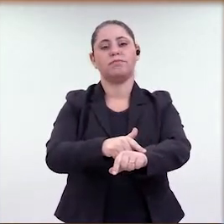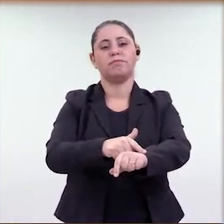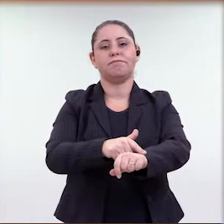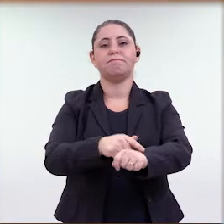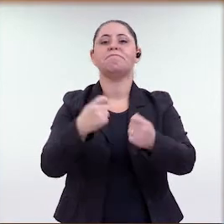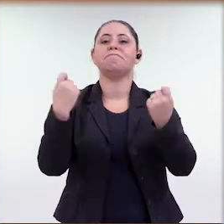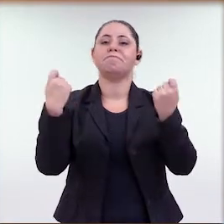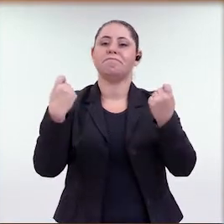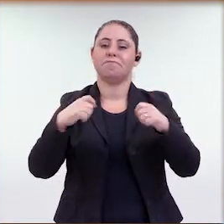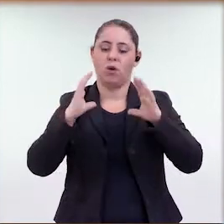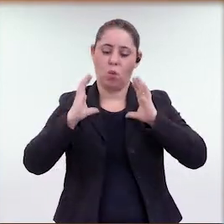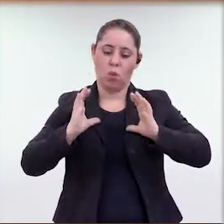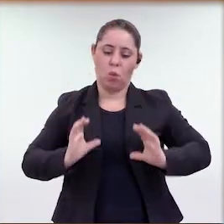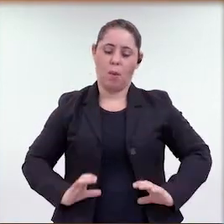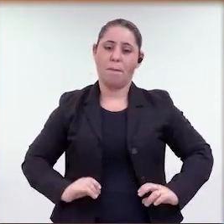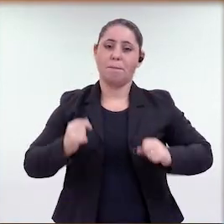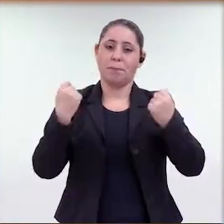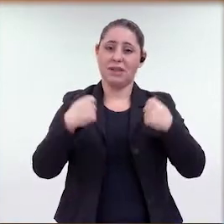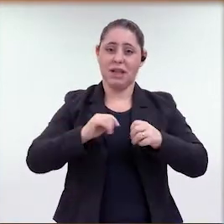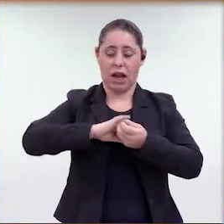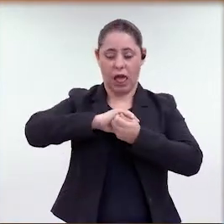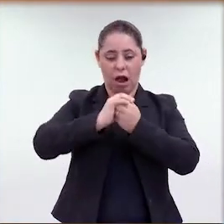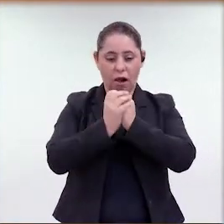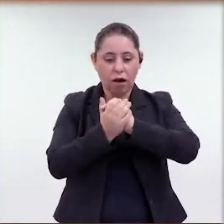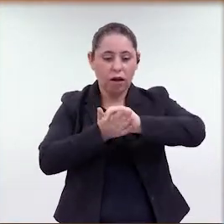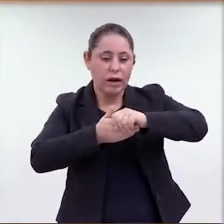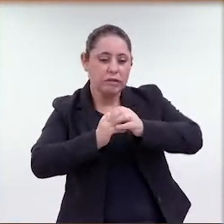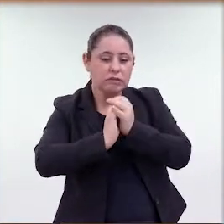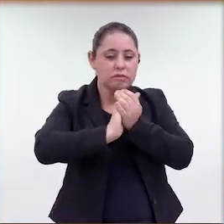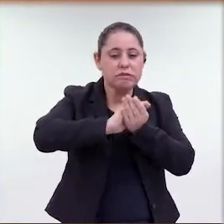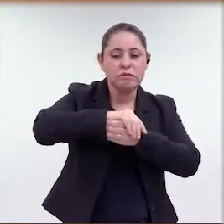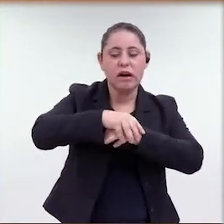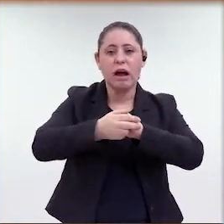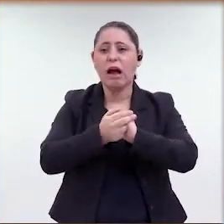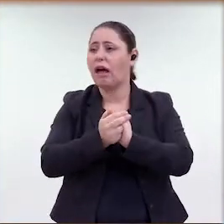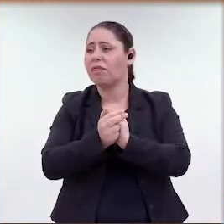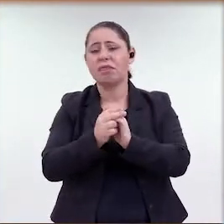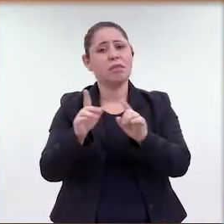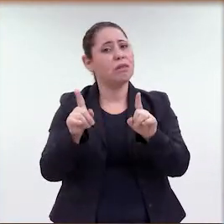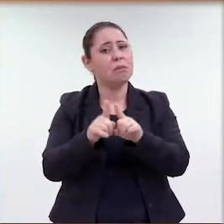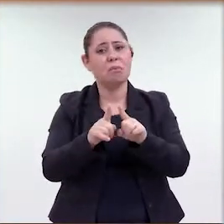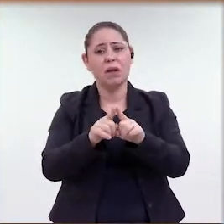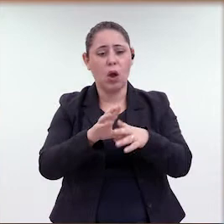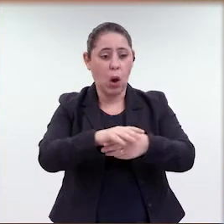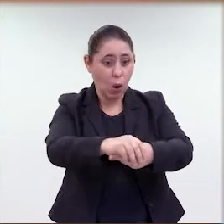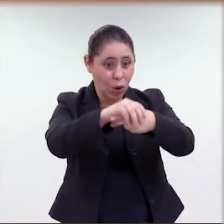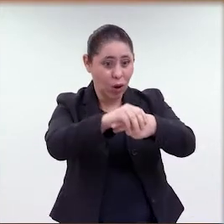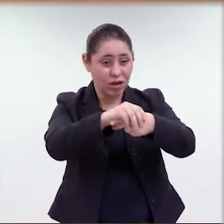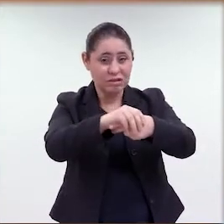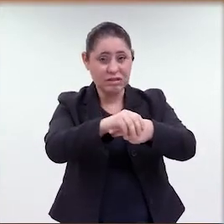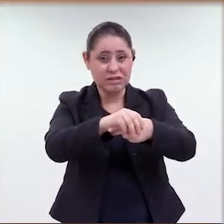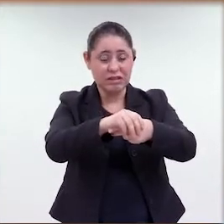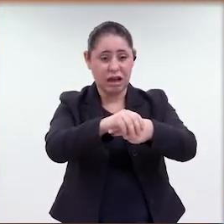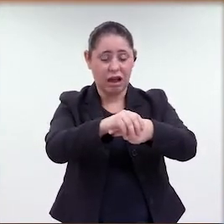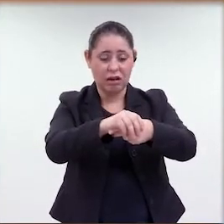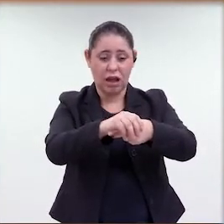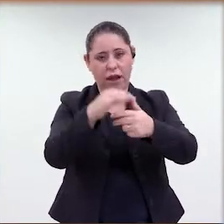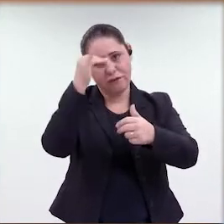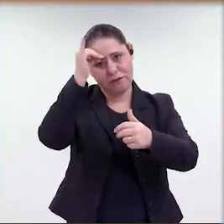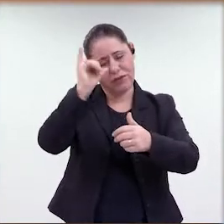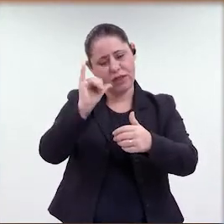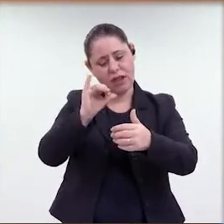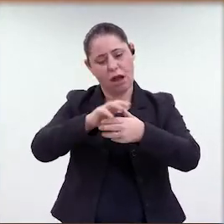temos que lavar as mãos antes de até mesmo de cumprimentar. Deixamos de cumprimentar pessoas,